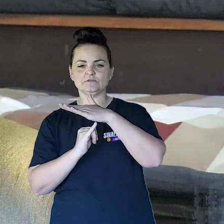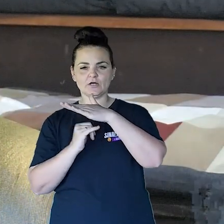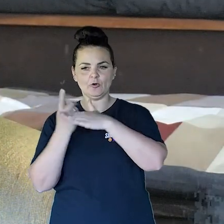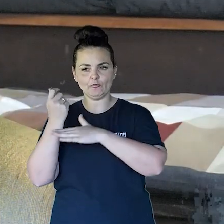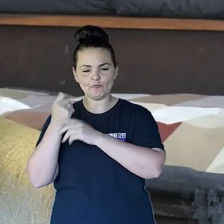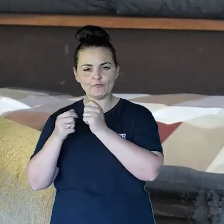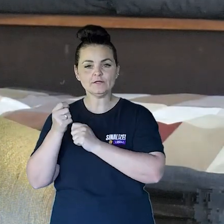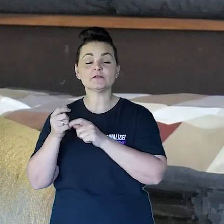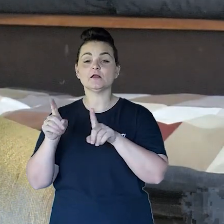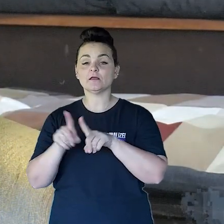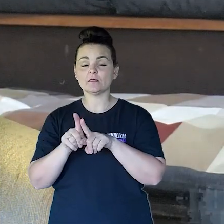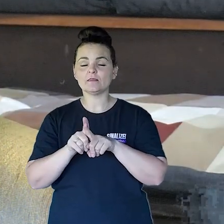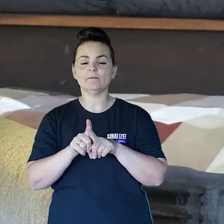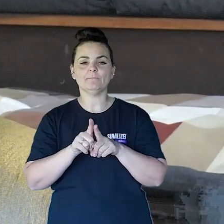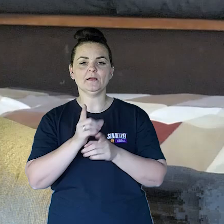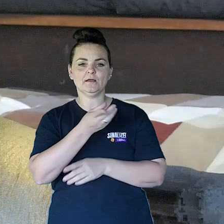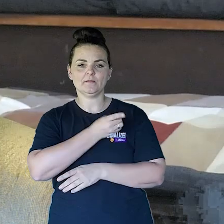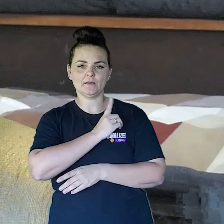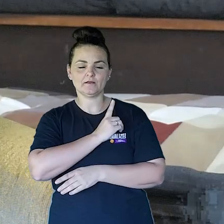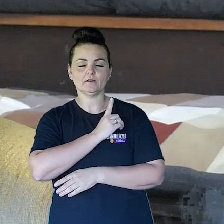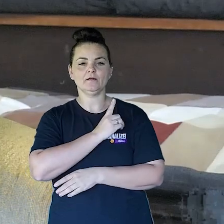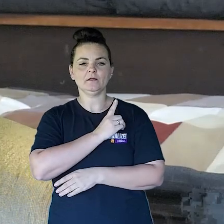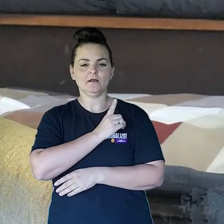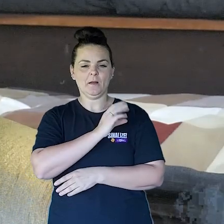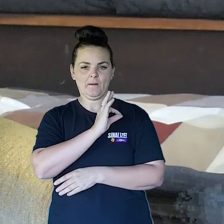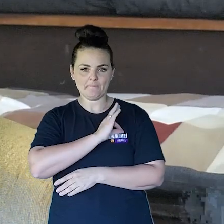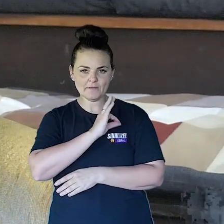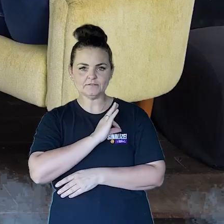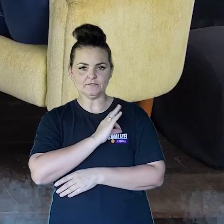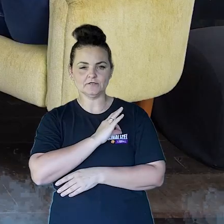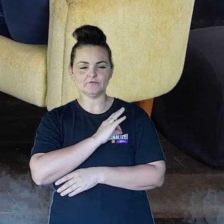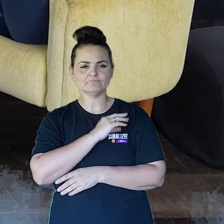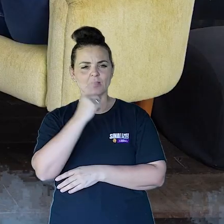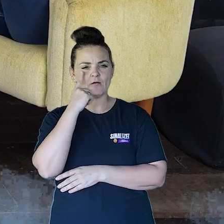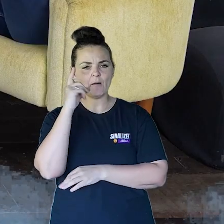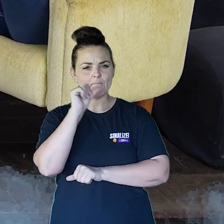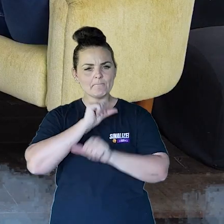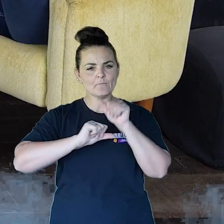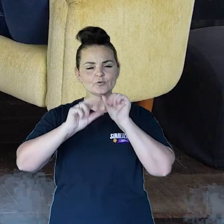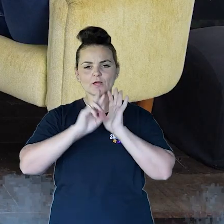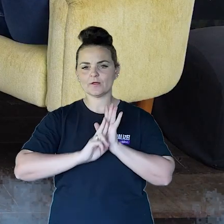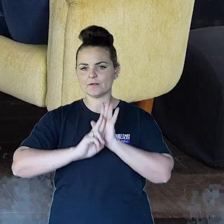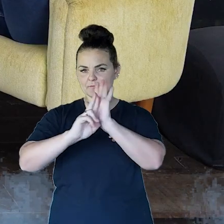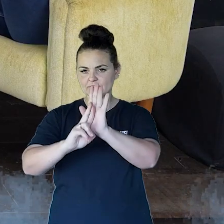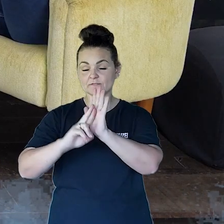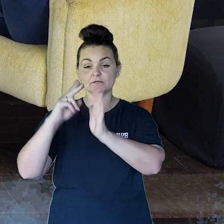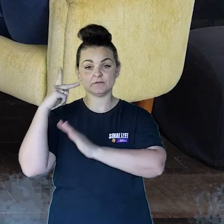Civil, mas como essas vivências moldaram a sua visão de representação política?